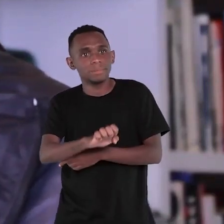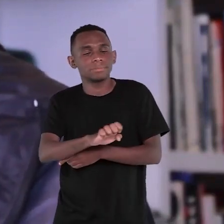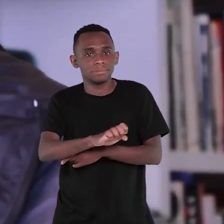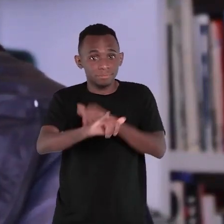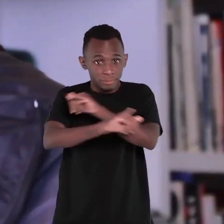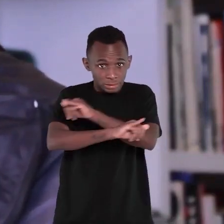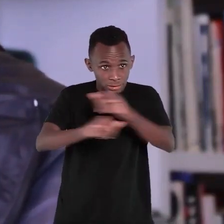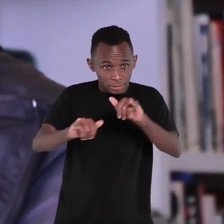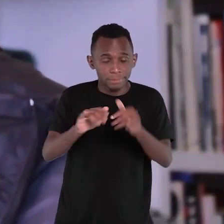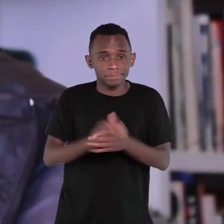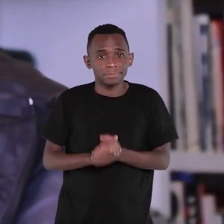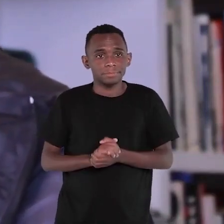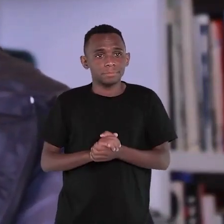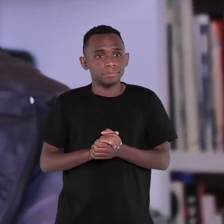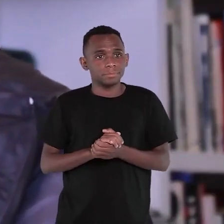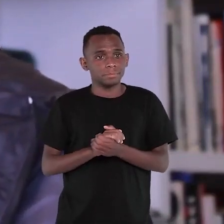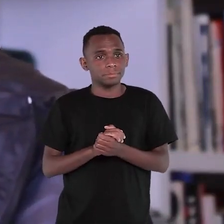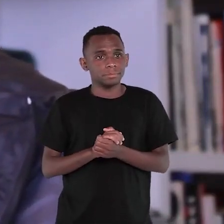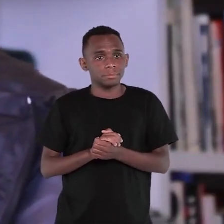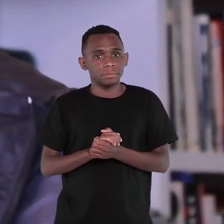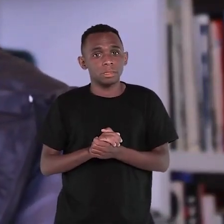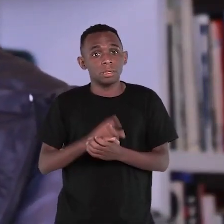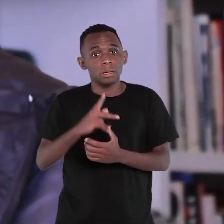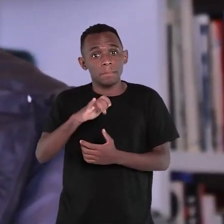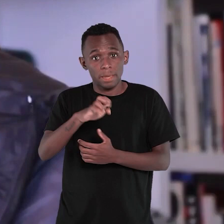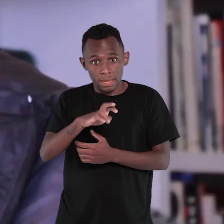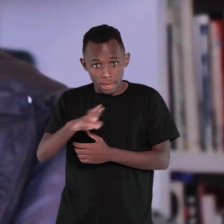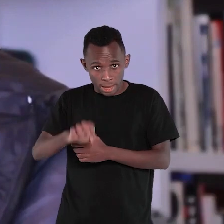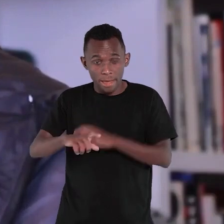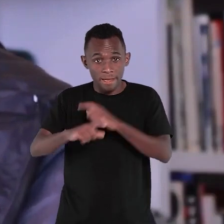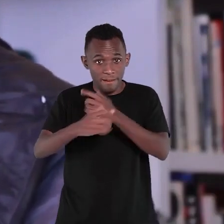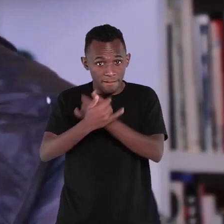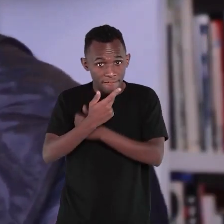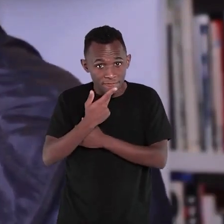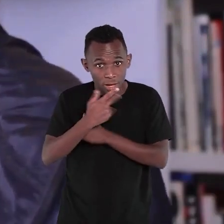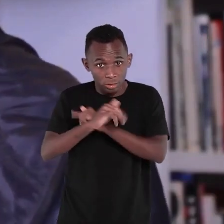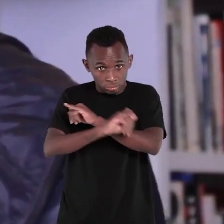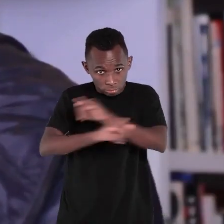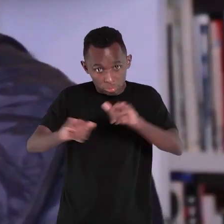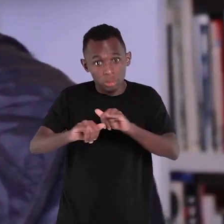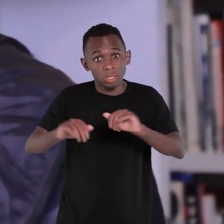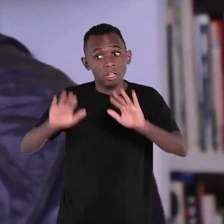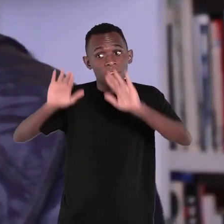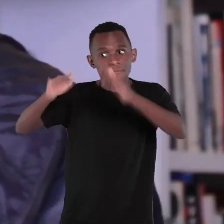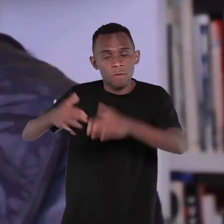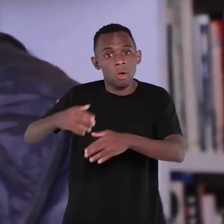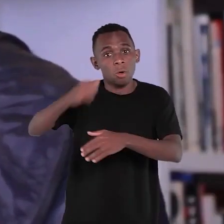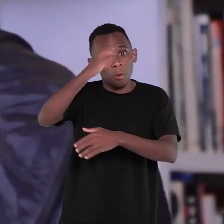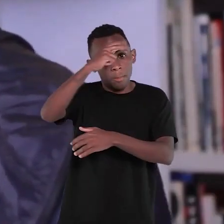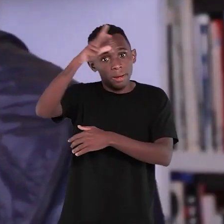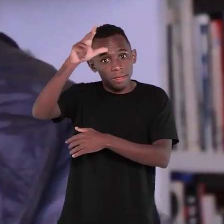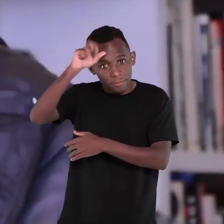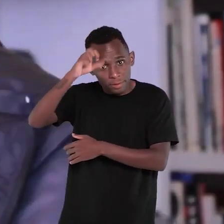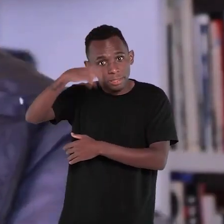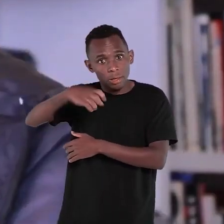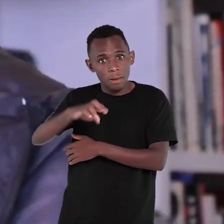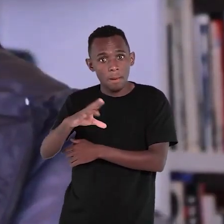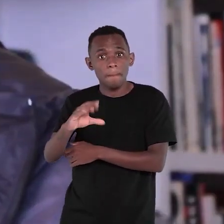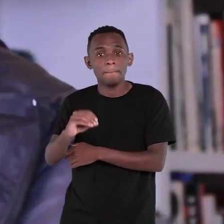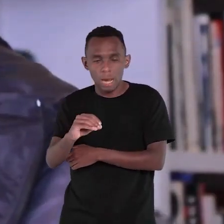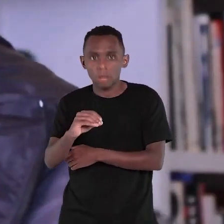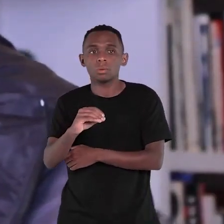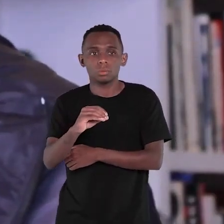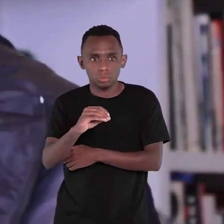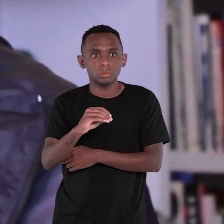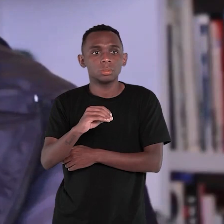esse recado, inclusive, que o Pierre deu serve direto para o prefeito, meu querido amigo prefeito